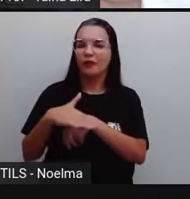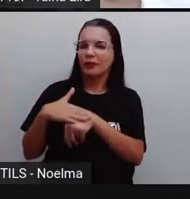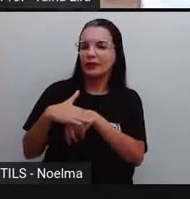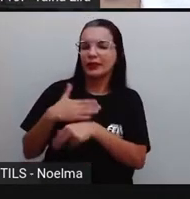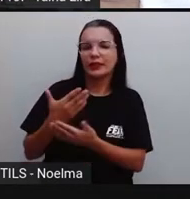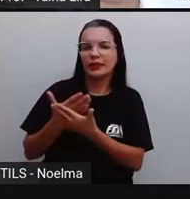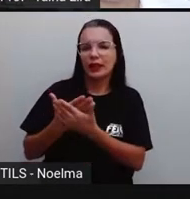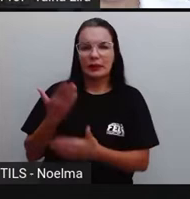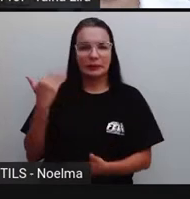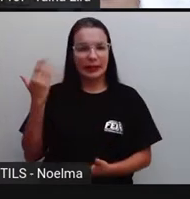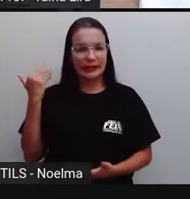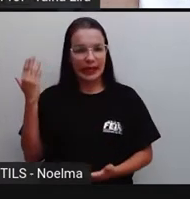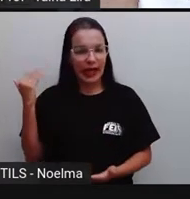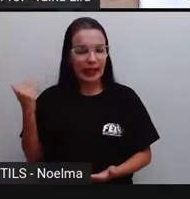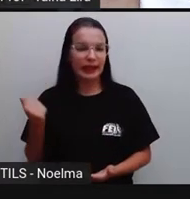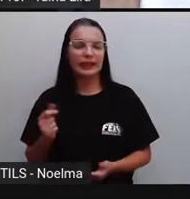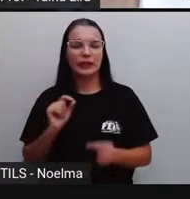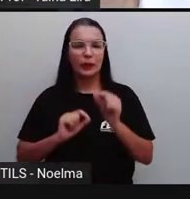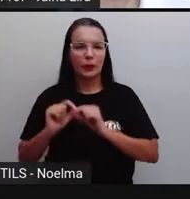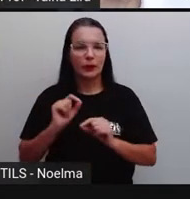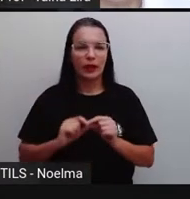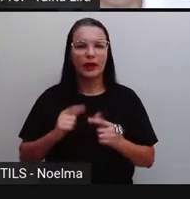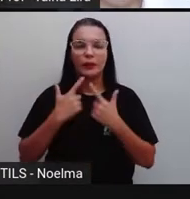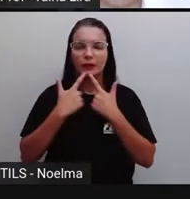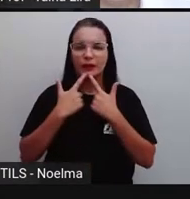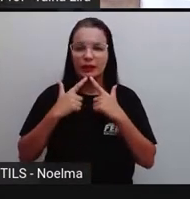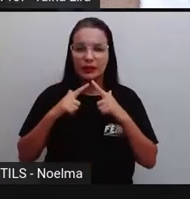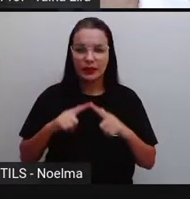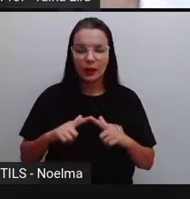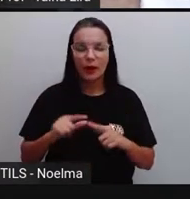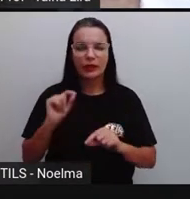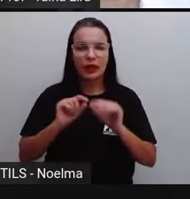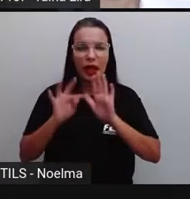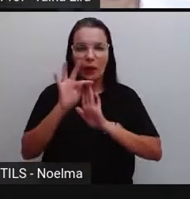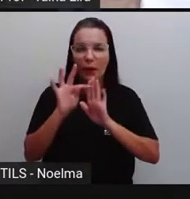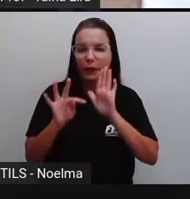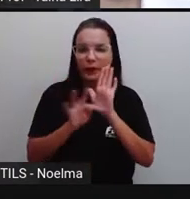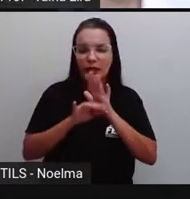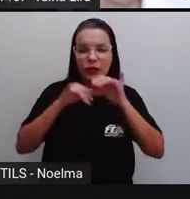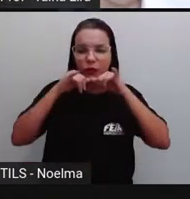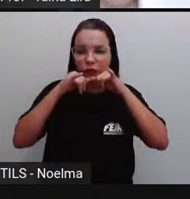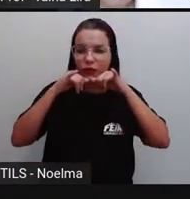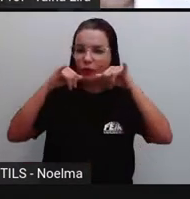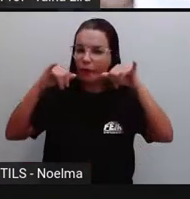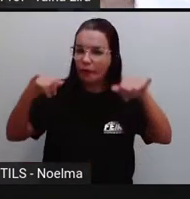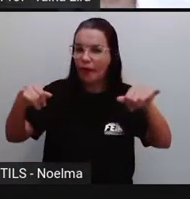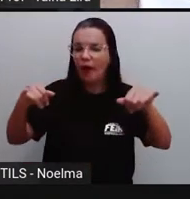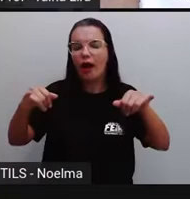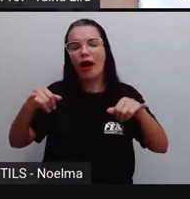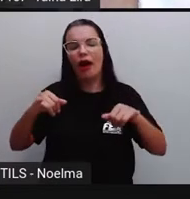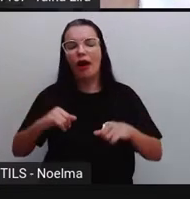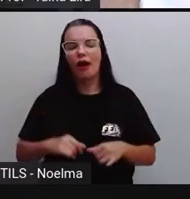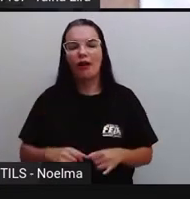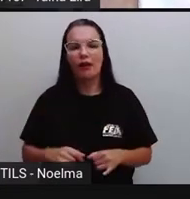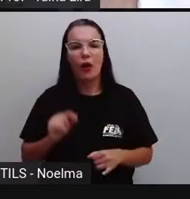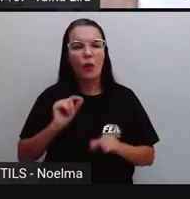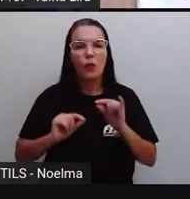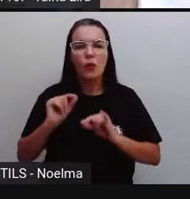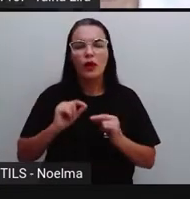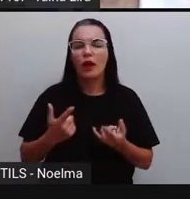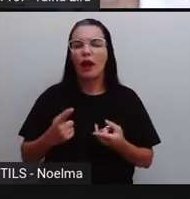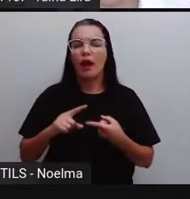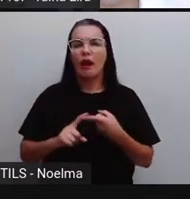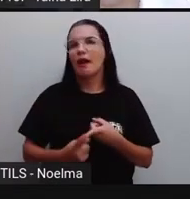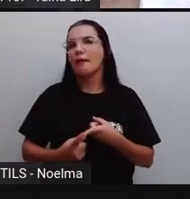nas aulas anteriores sobre o texto publicitário, né? O que é um texto publicitário? Qual é